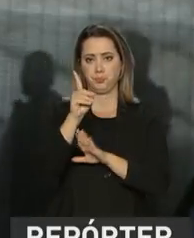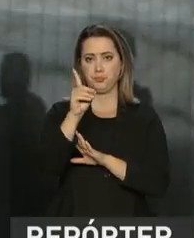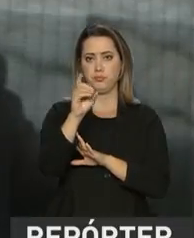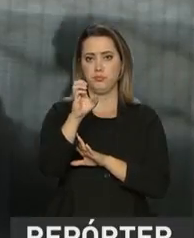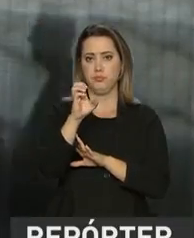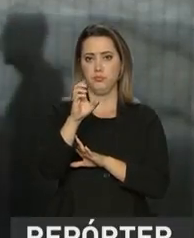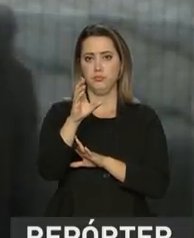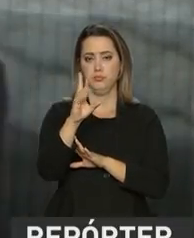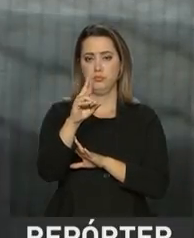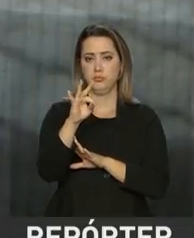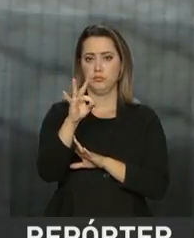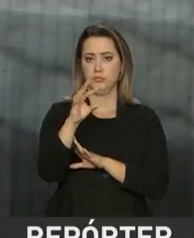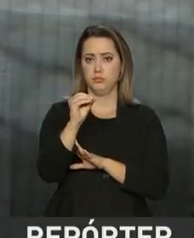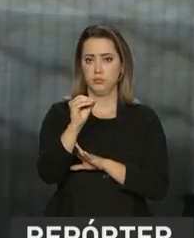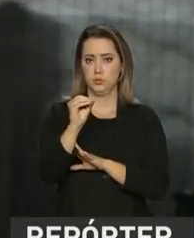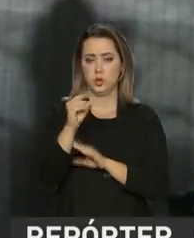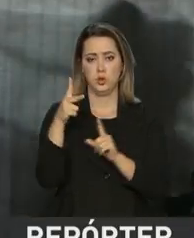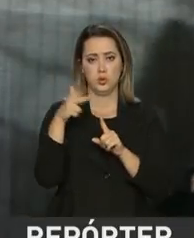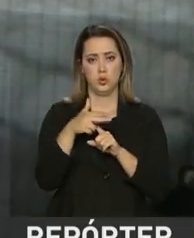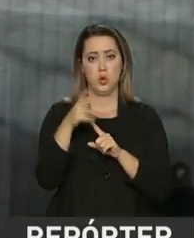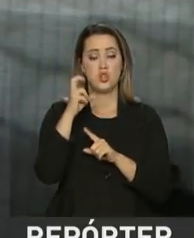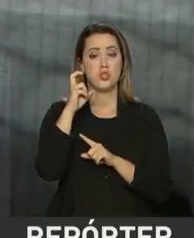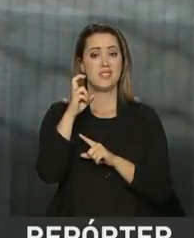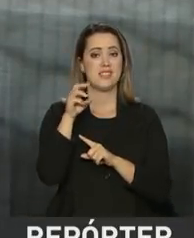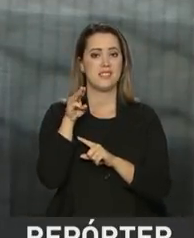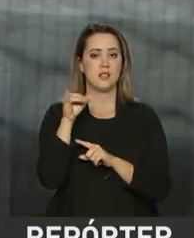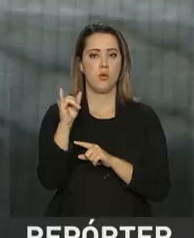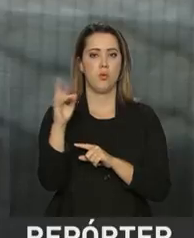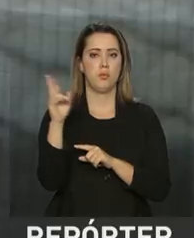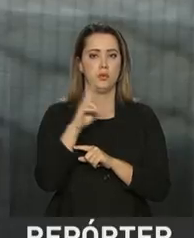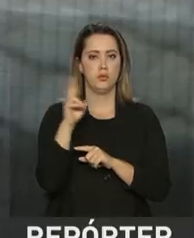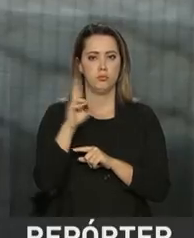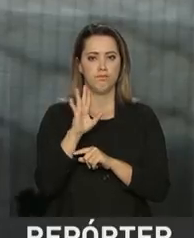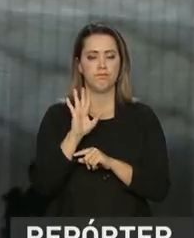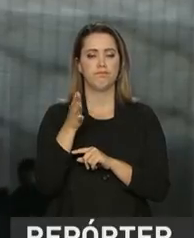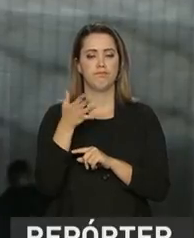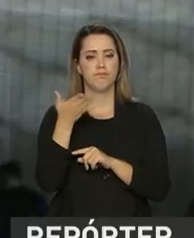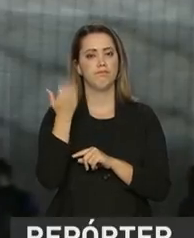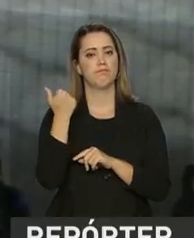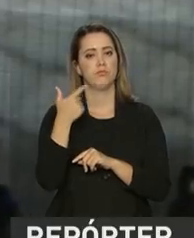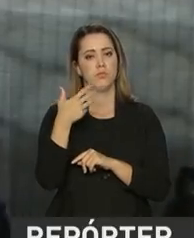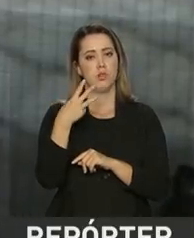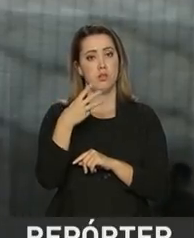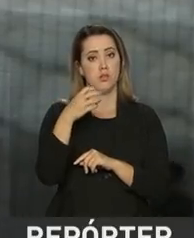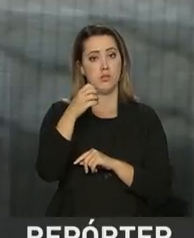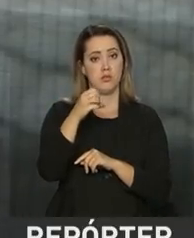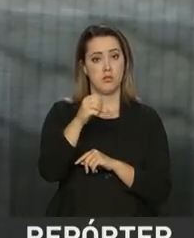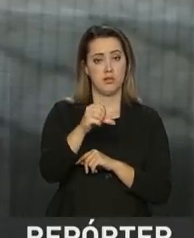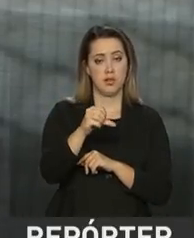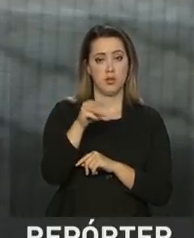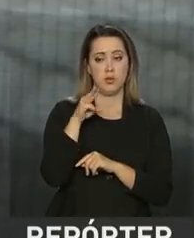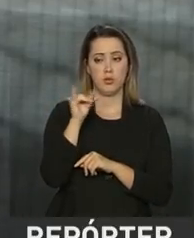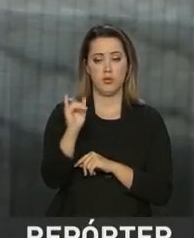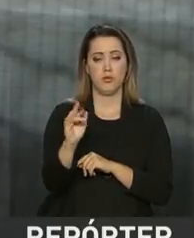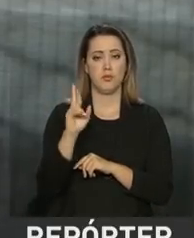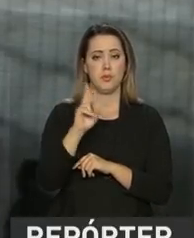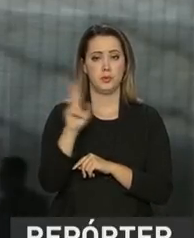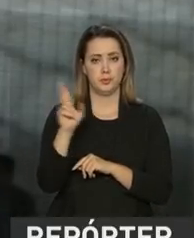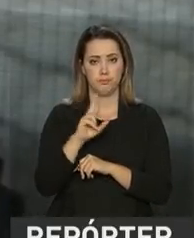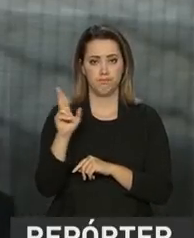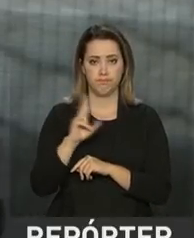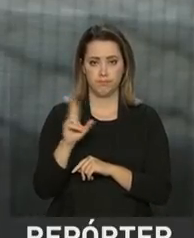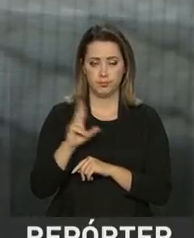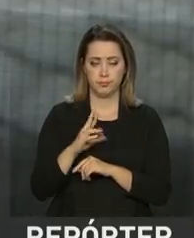bilhões e 900 milhões de reais que se somam aos 39 bilhões de reais que já estavam contingenciados